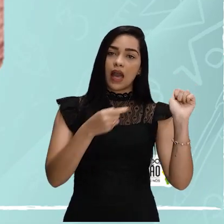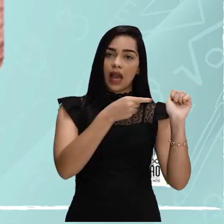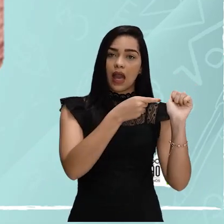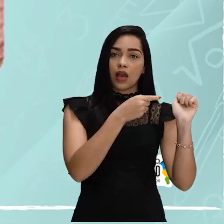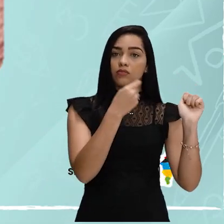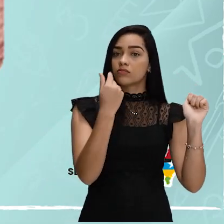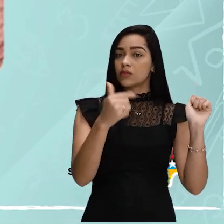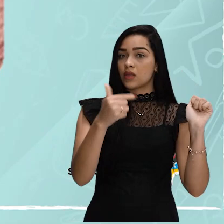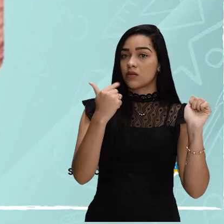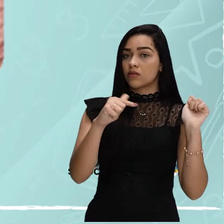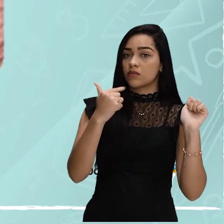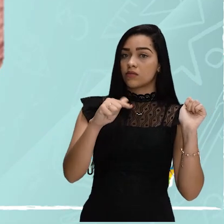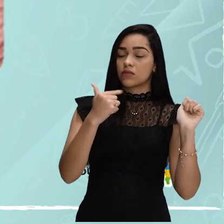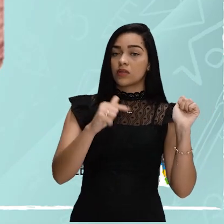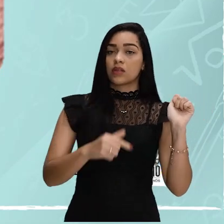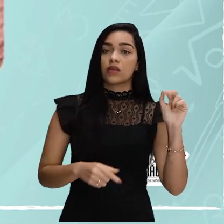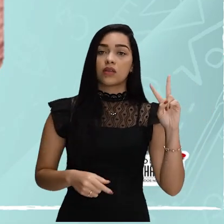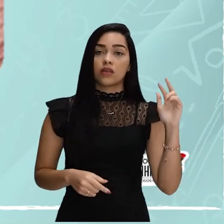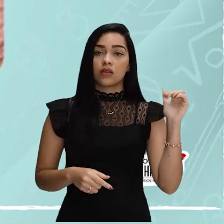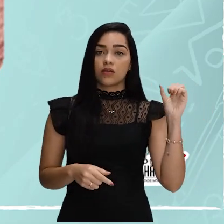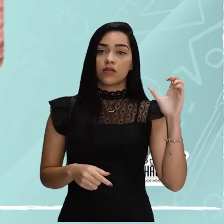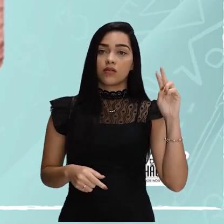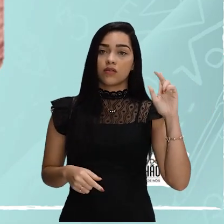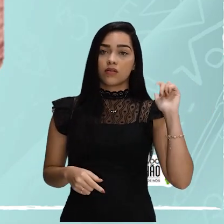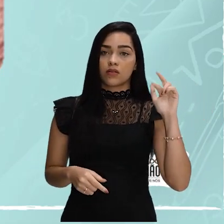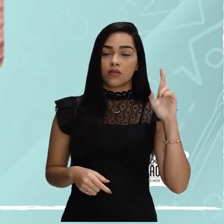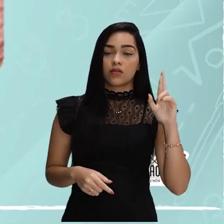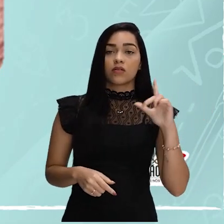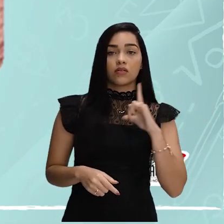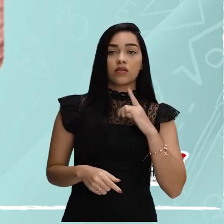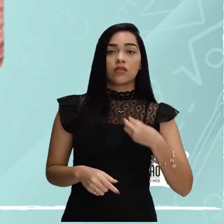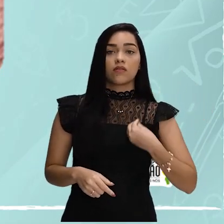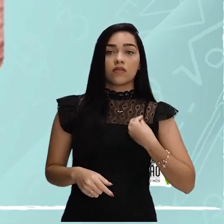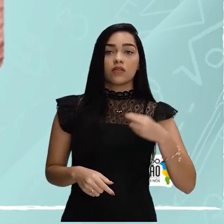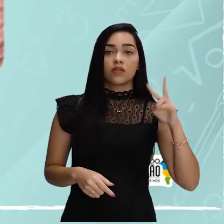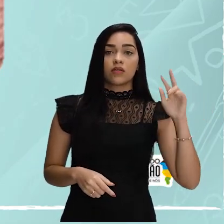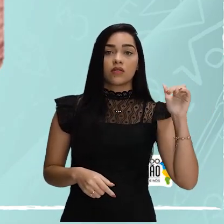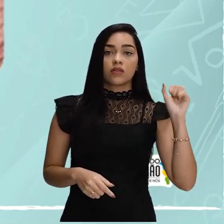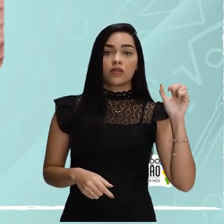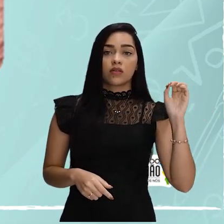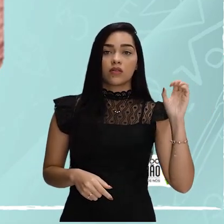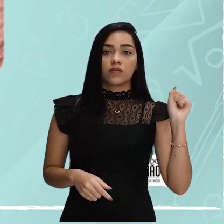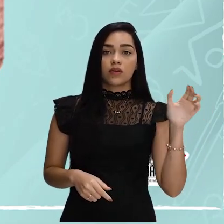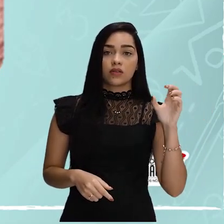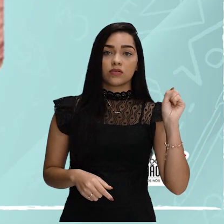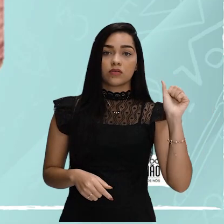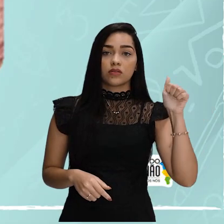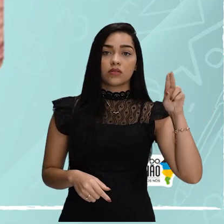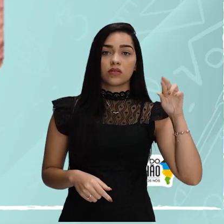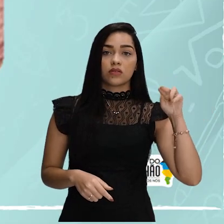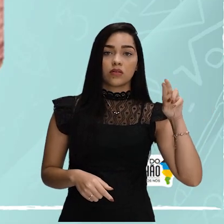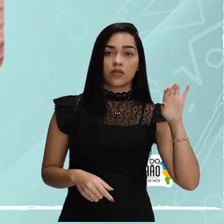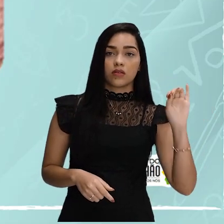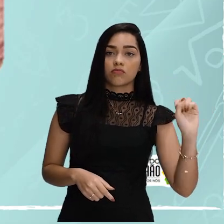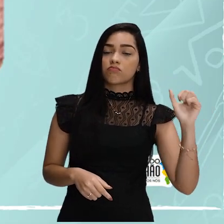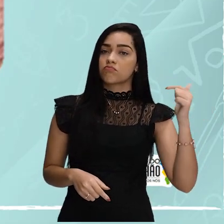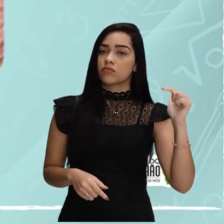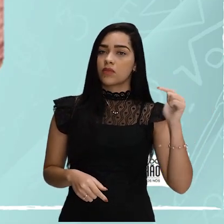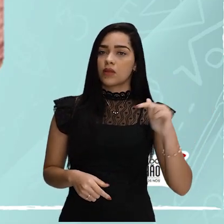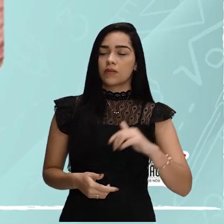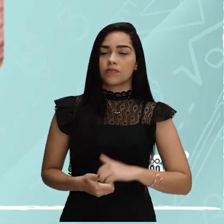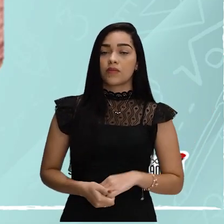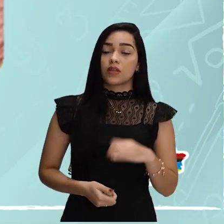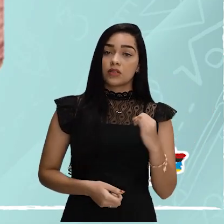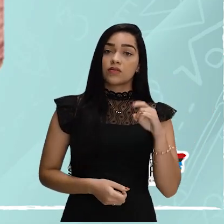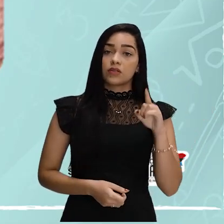com negação. E vascular tem a ver com presença de vasos sanguíneos. Não tem vaso sanguíneo no tecido epitelial. Tá?